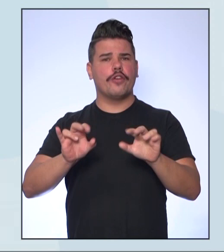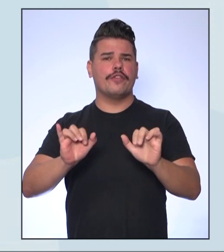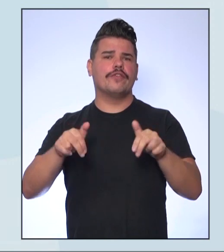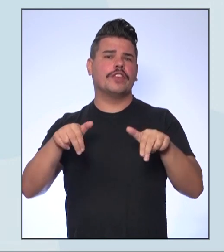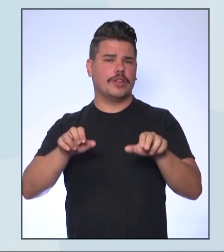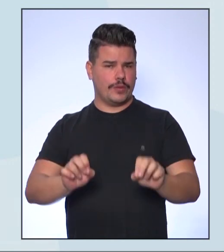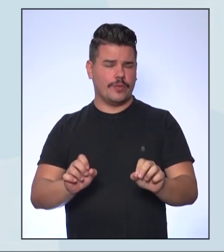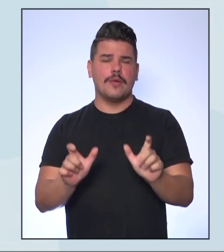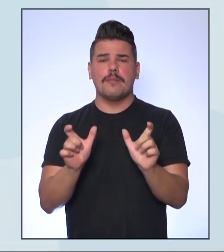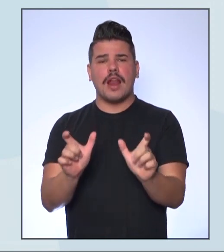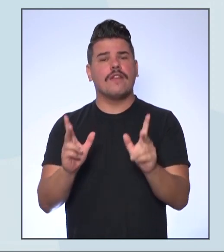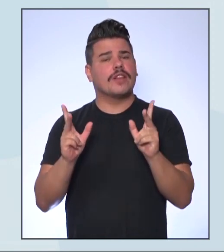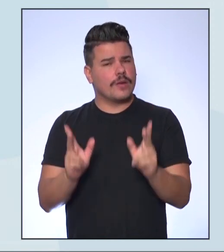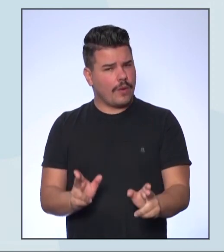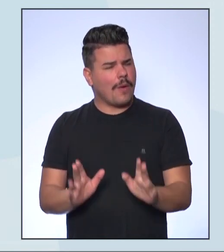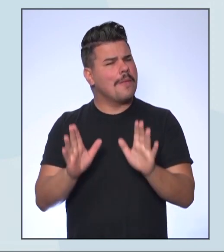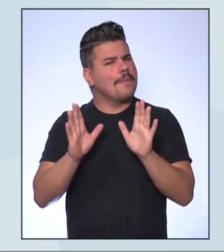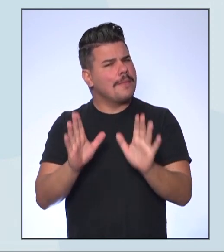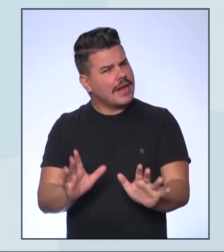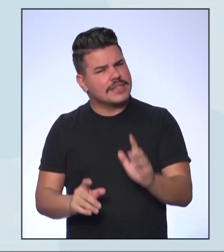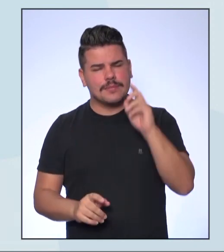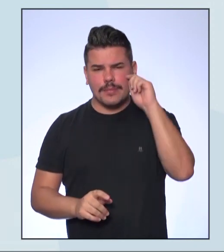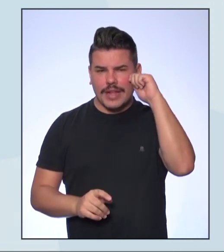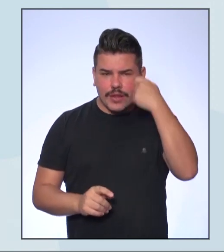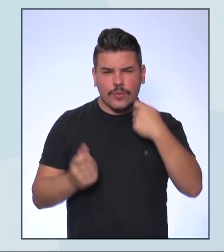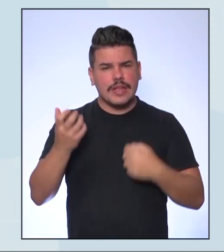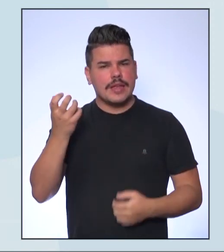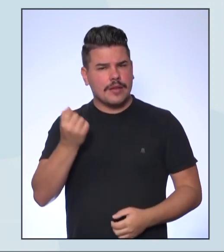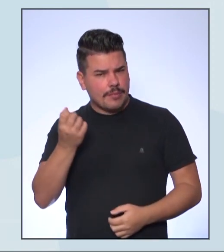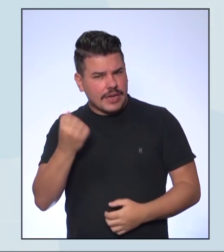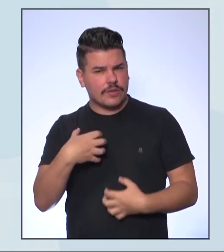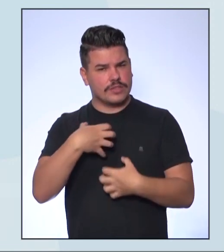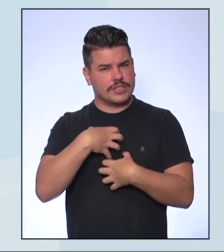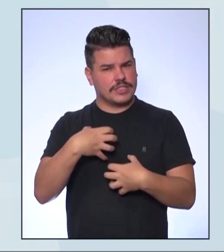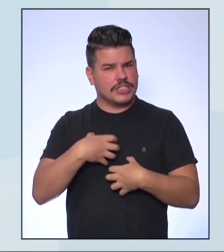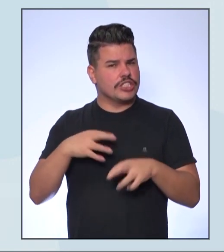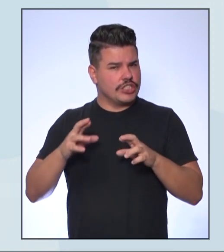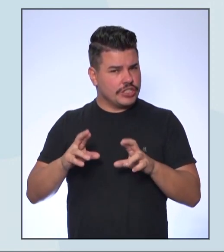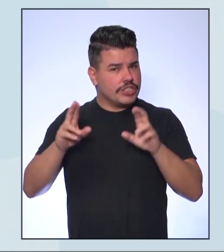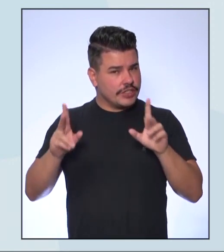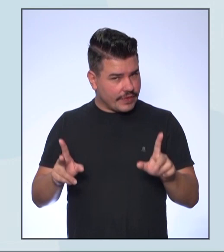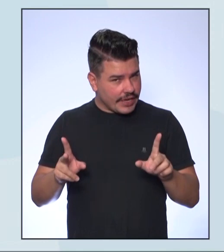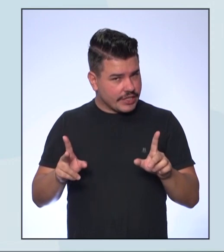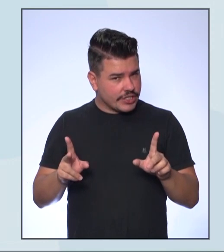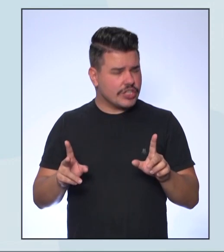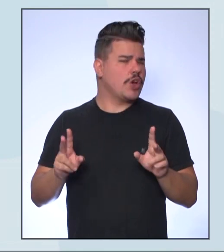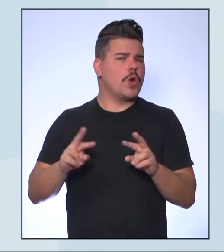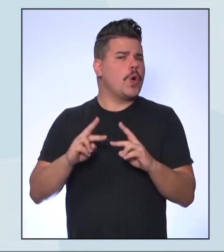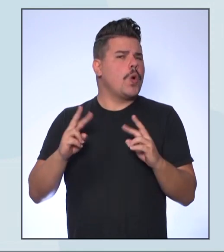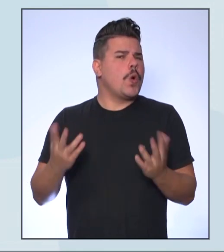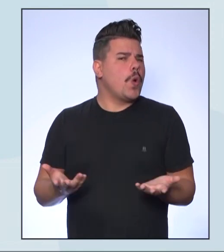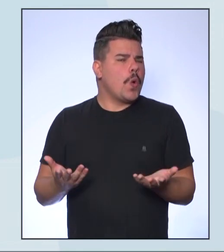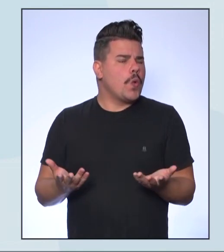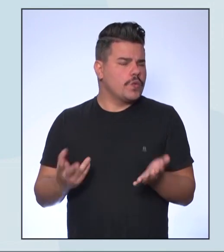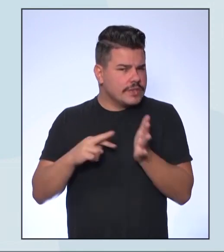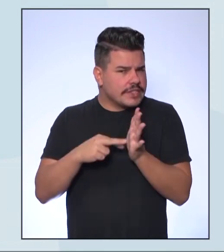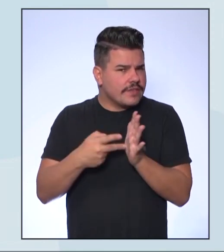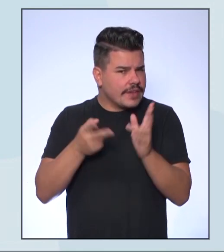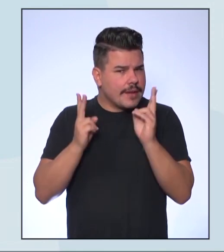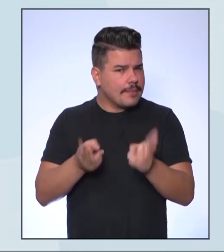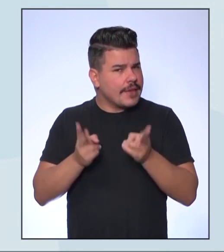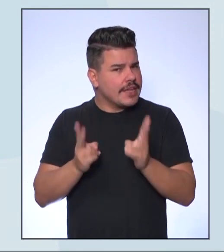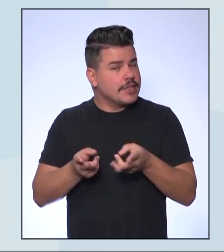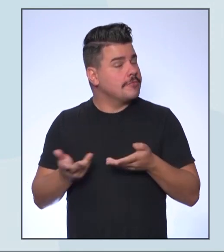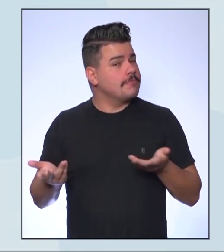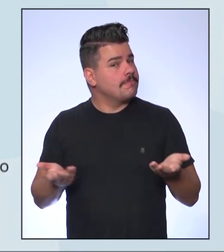estão iguais. Mas será que o sentido é o mesmo? O significado é o mesmo?